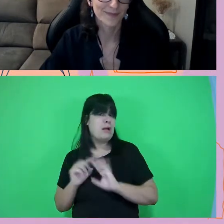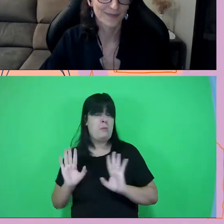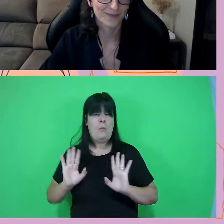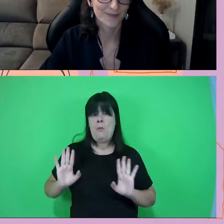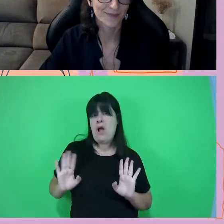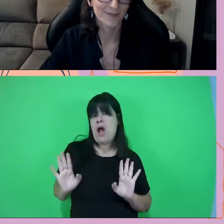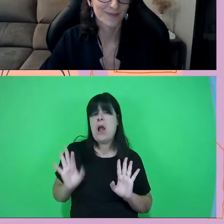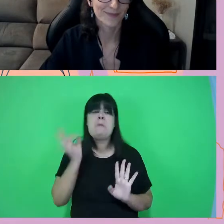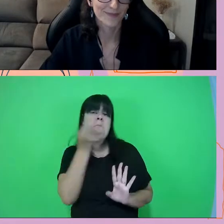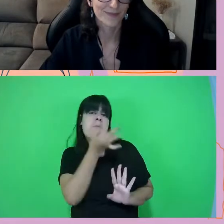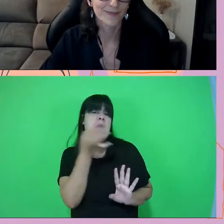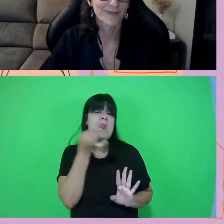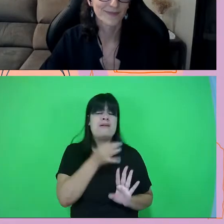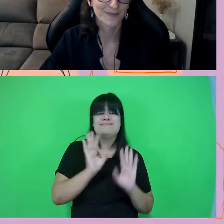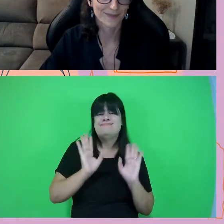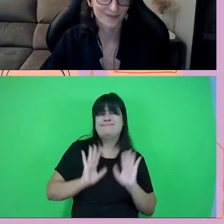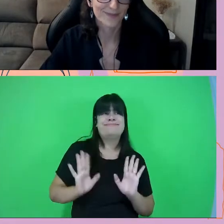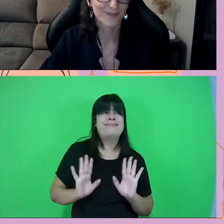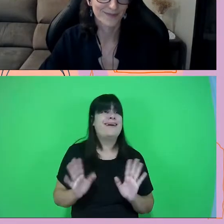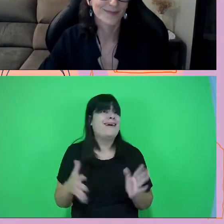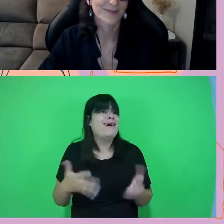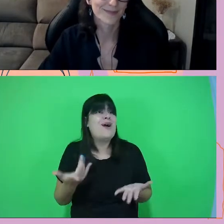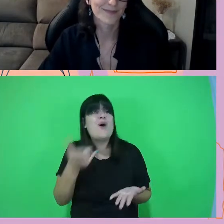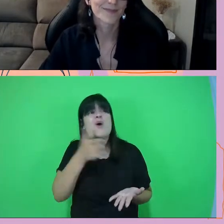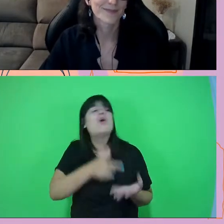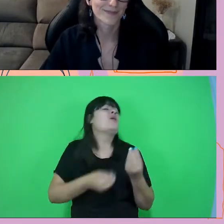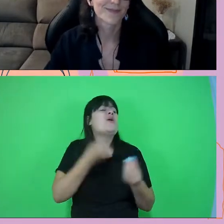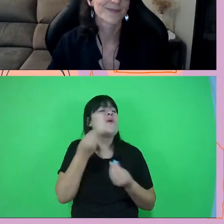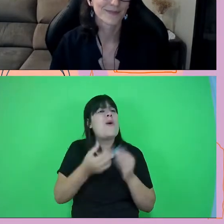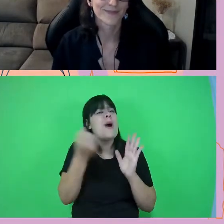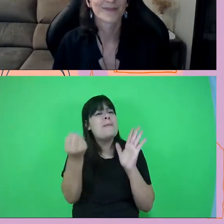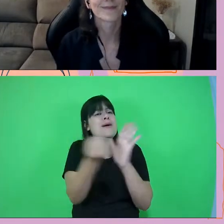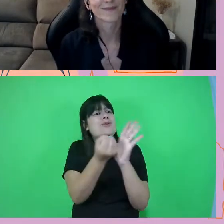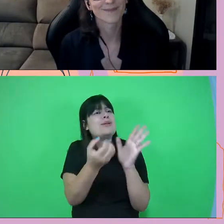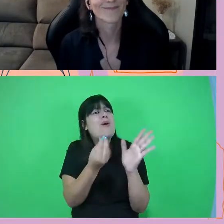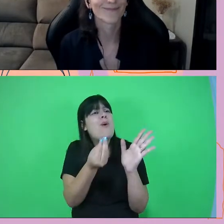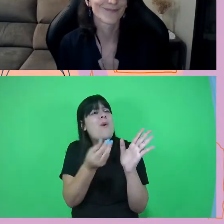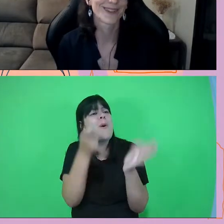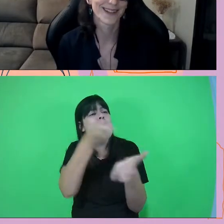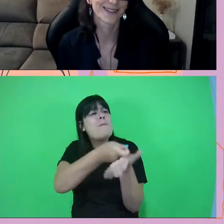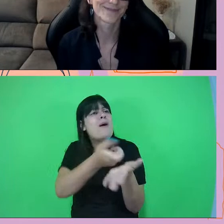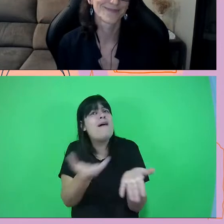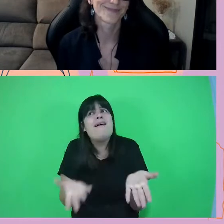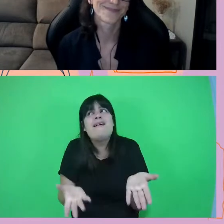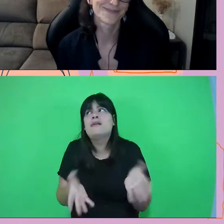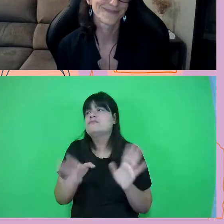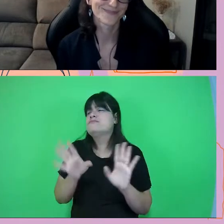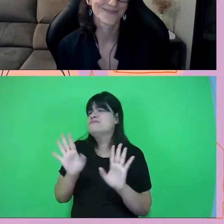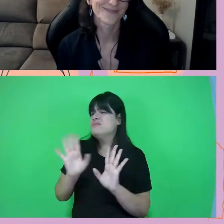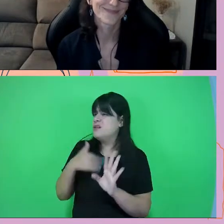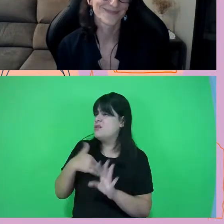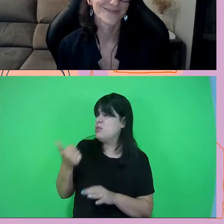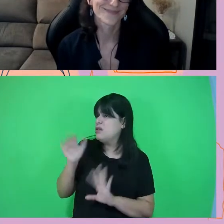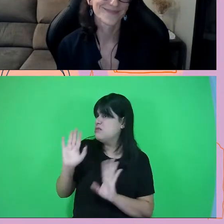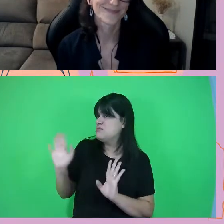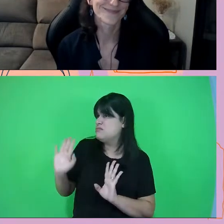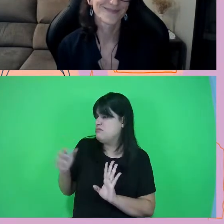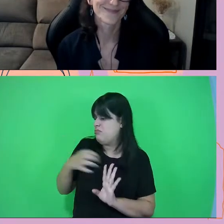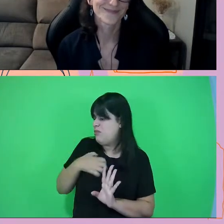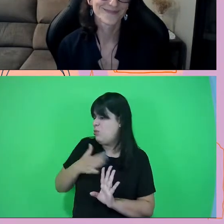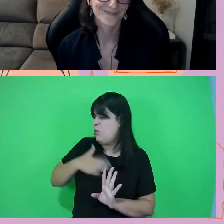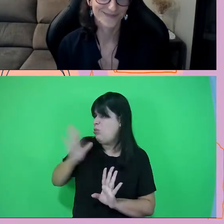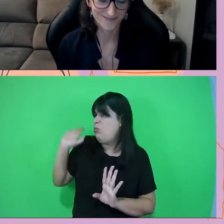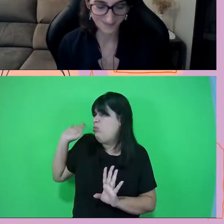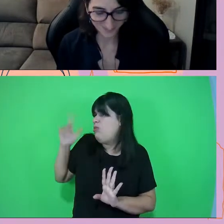usa um batom, como que a gente vai conseguir patrocínios desse jeito para você? Eu falo assim, não, estou muito bem desse jeito, com a